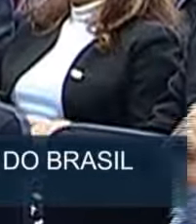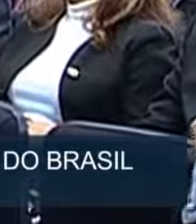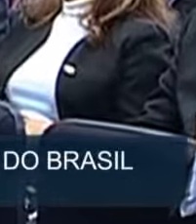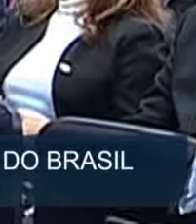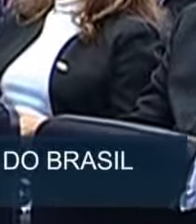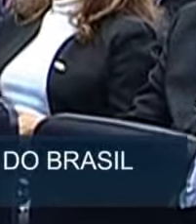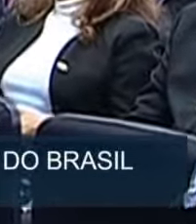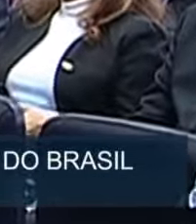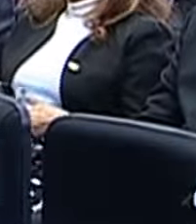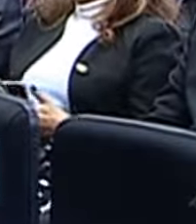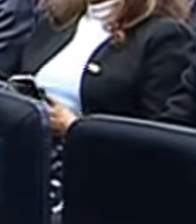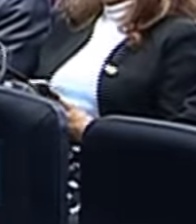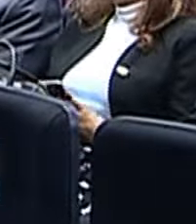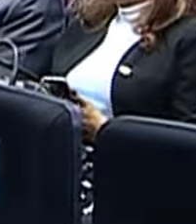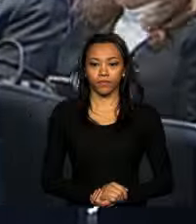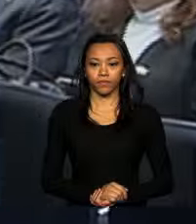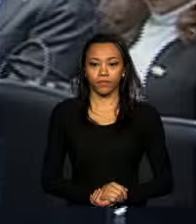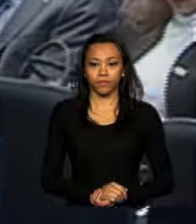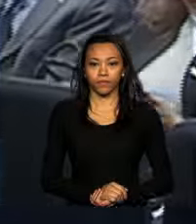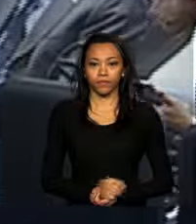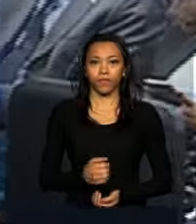Obrigado, ministro.